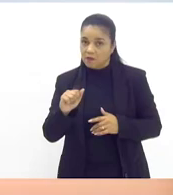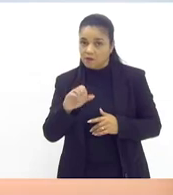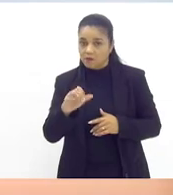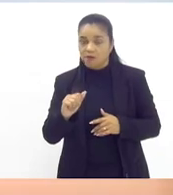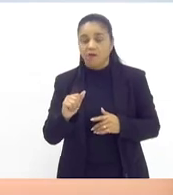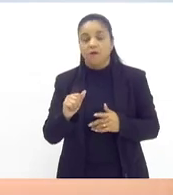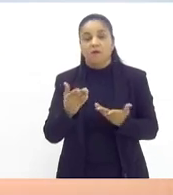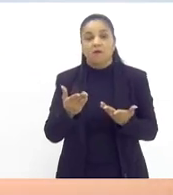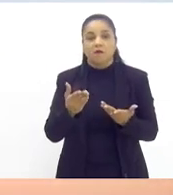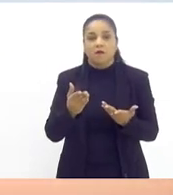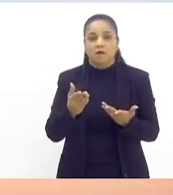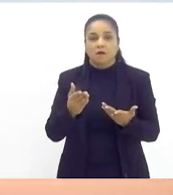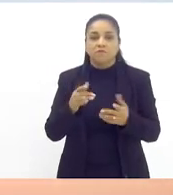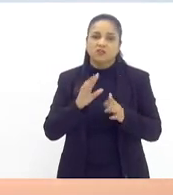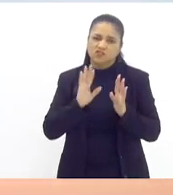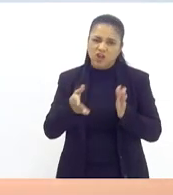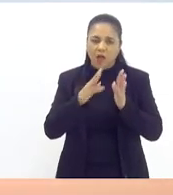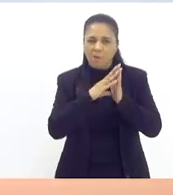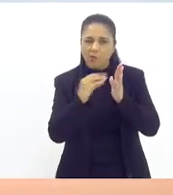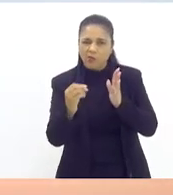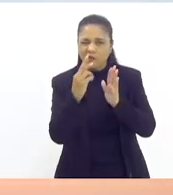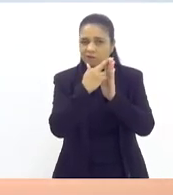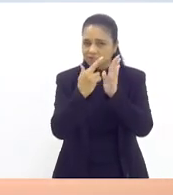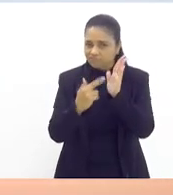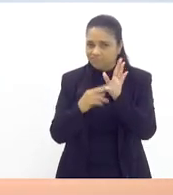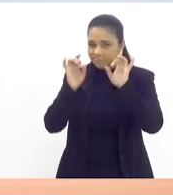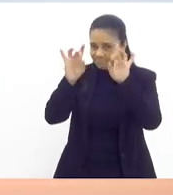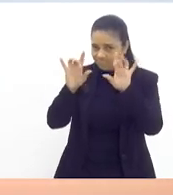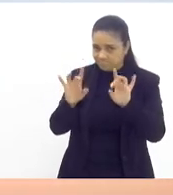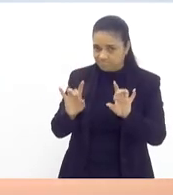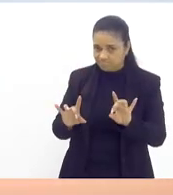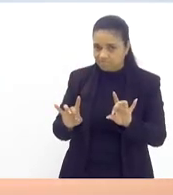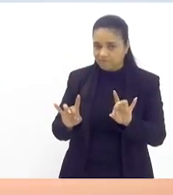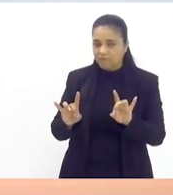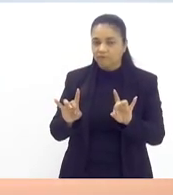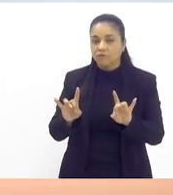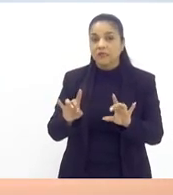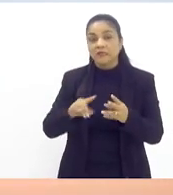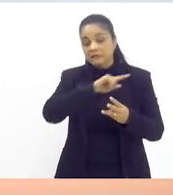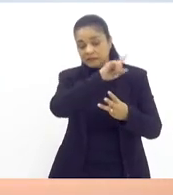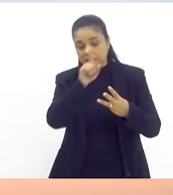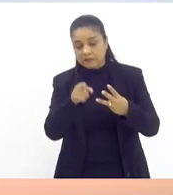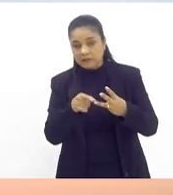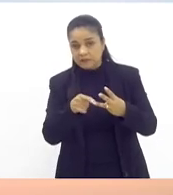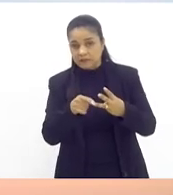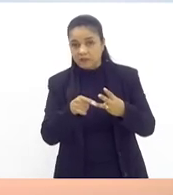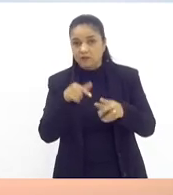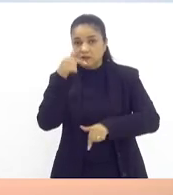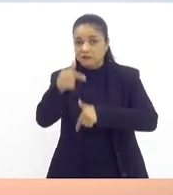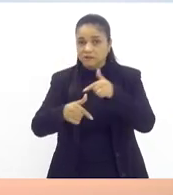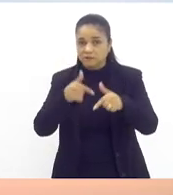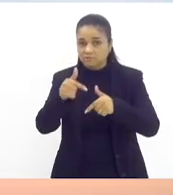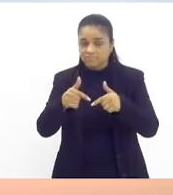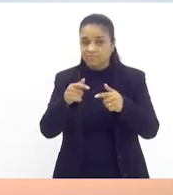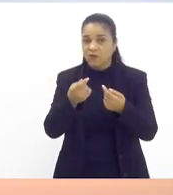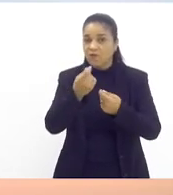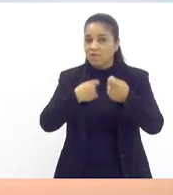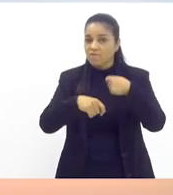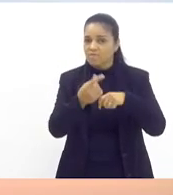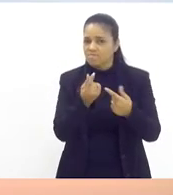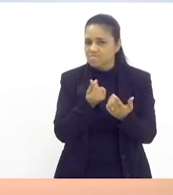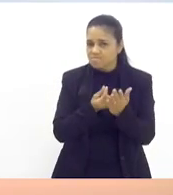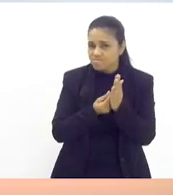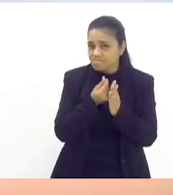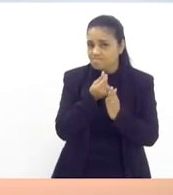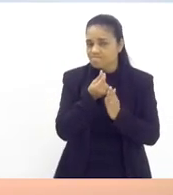física. Então, já tem esse modelo de regimes específicos. Terceiro, serviços financeiros, porque